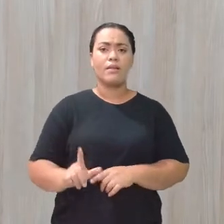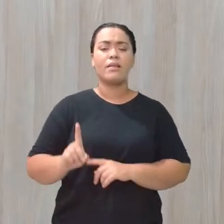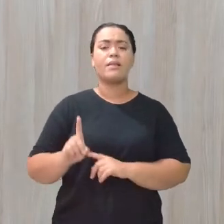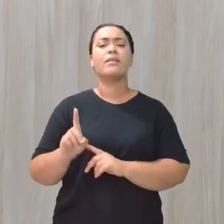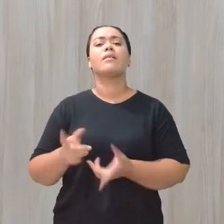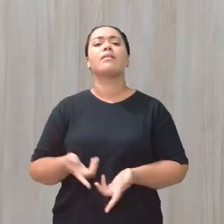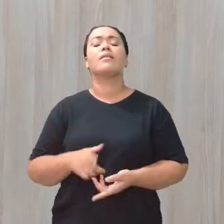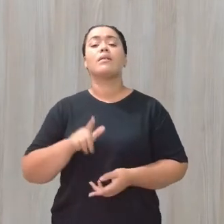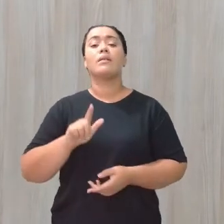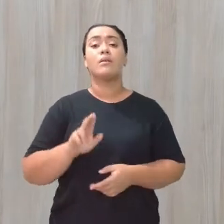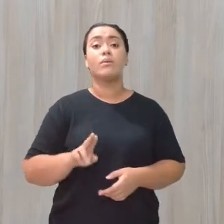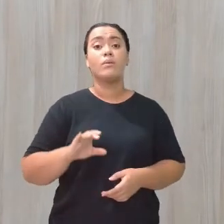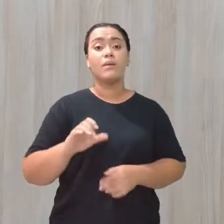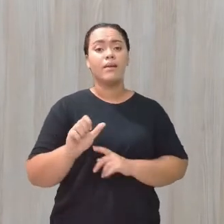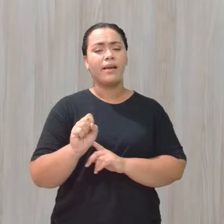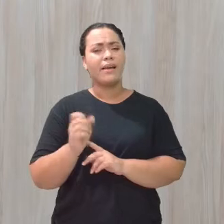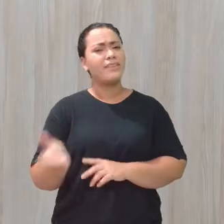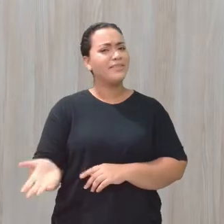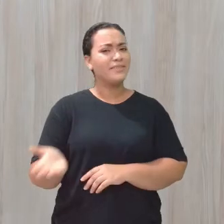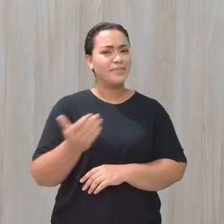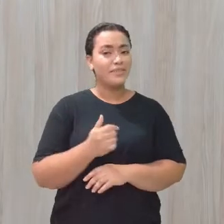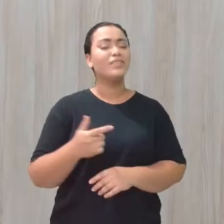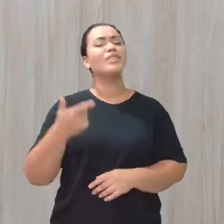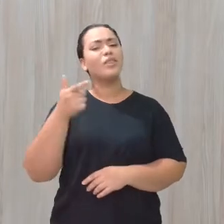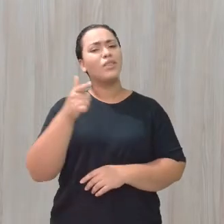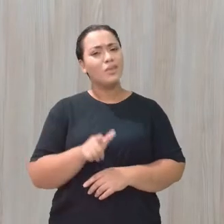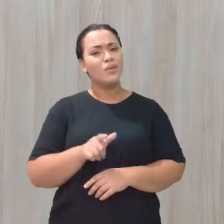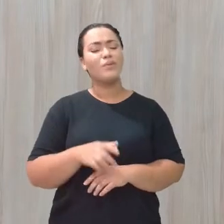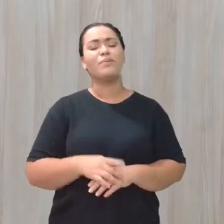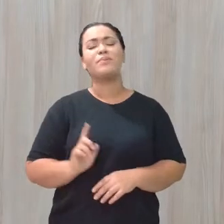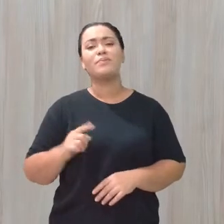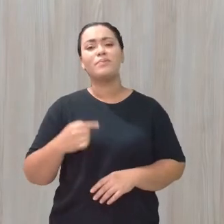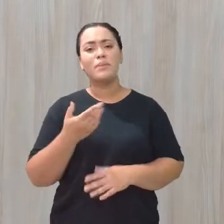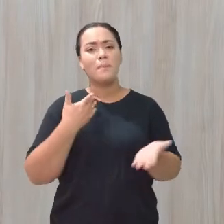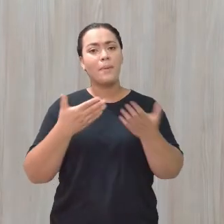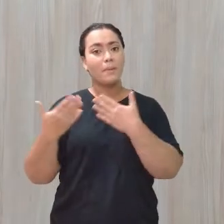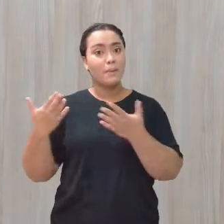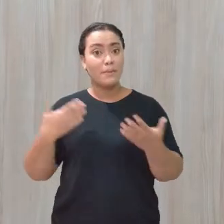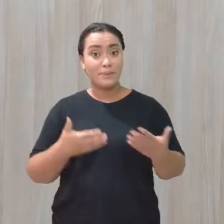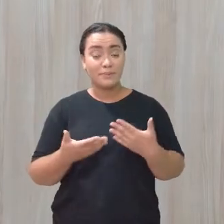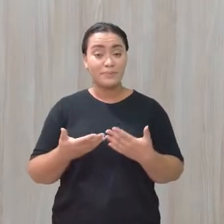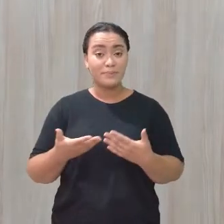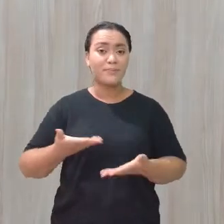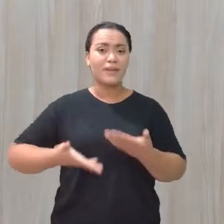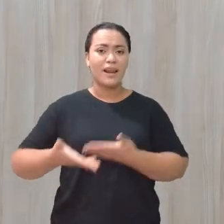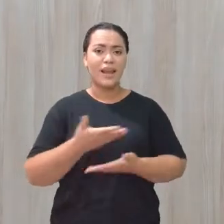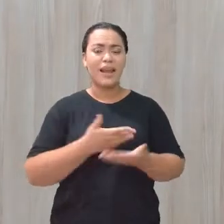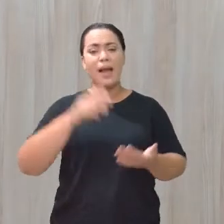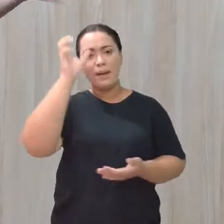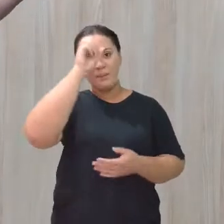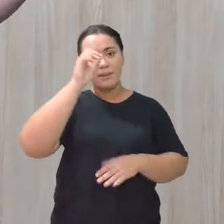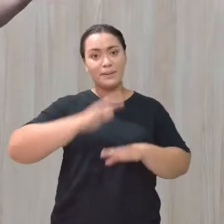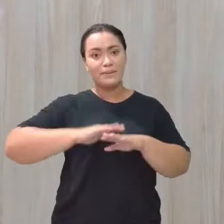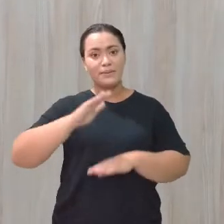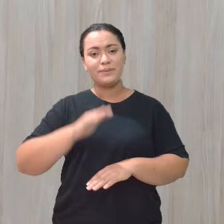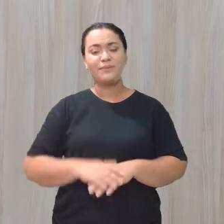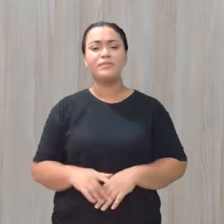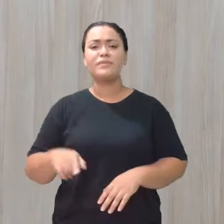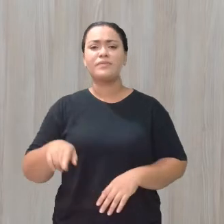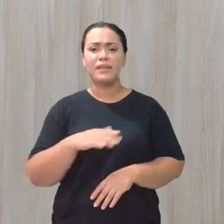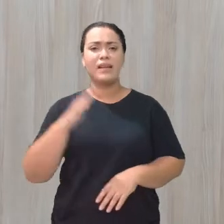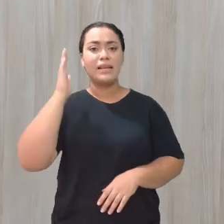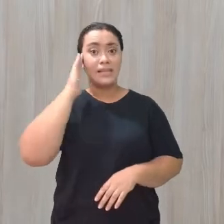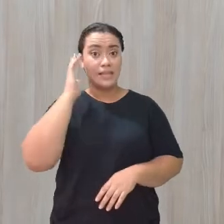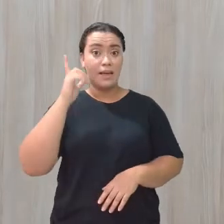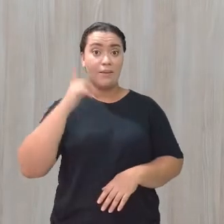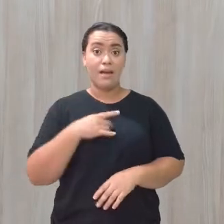novamente, Lucas, vem com a gente de novo para a gente interagir e aprender ainda mais. Como vocês sabem, a nossa aula fica